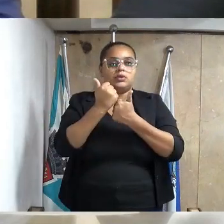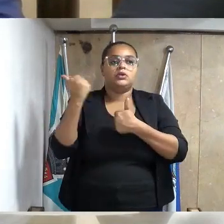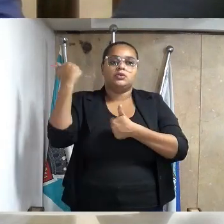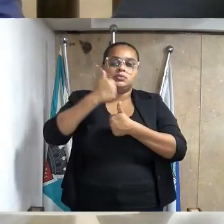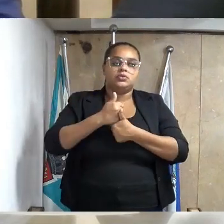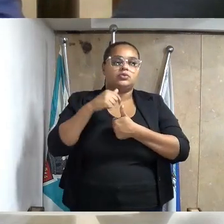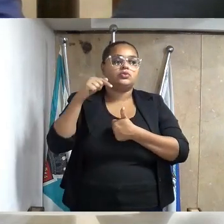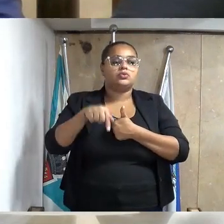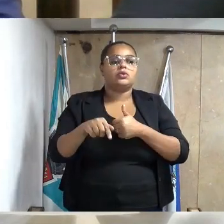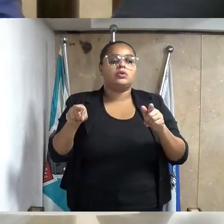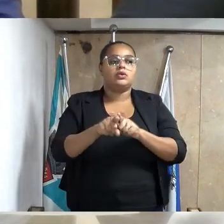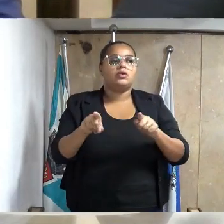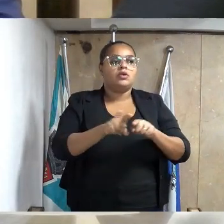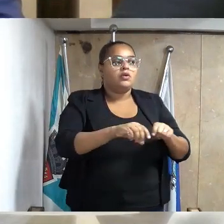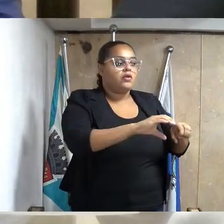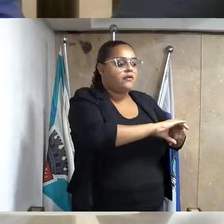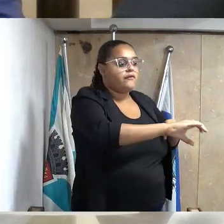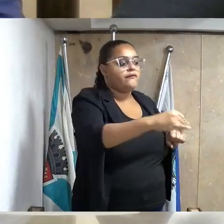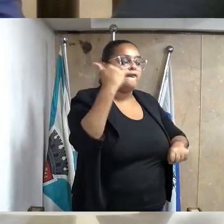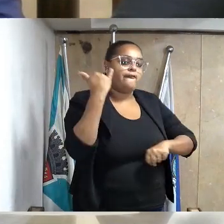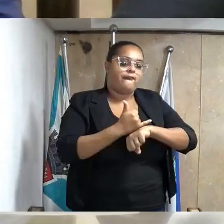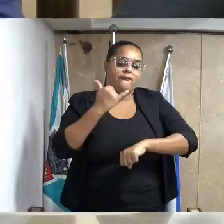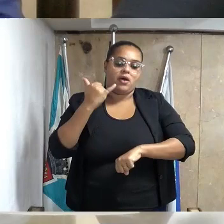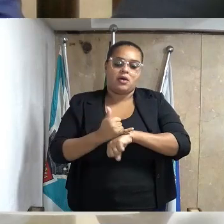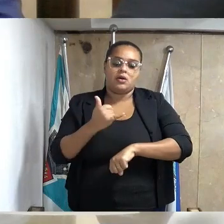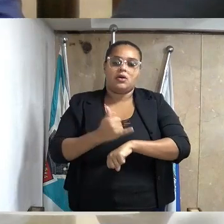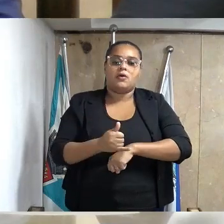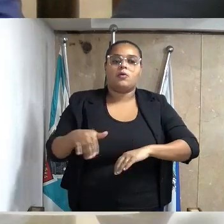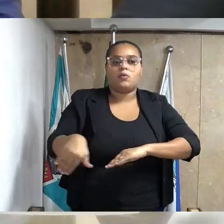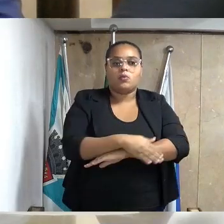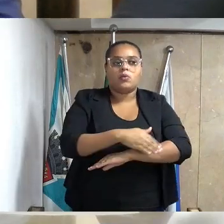grades de ferro danificadas ao longo da rua